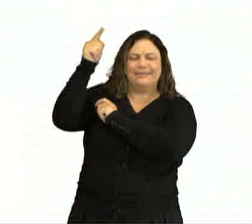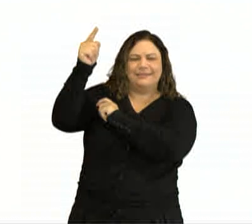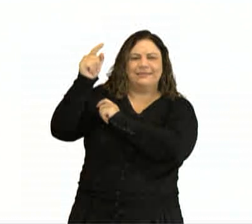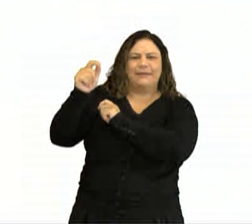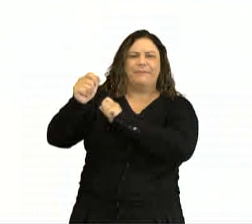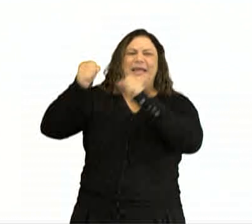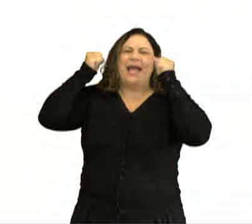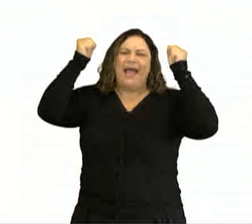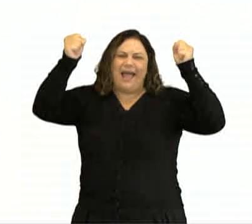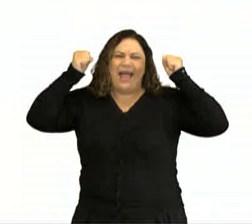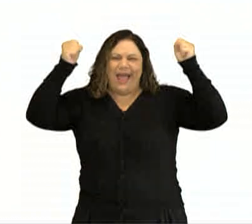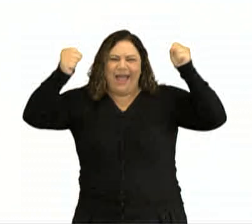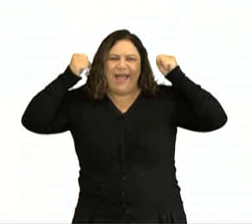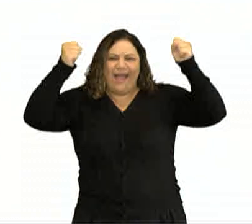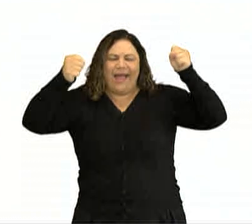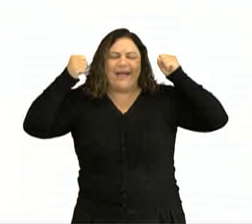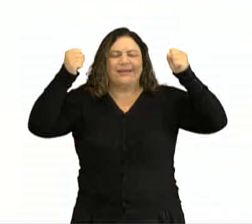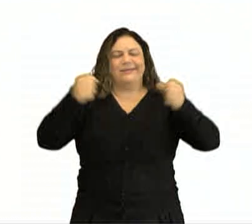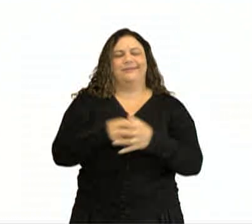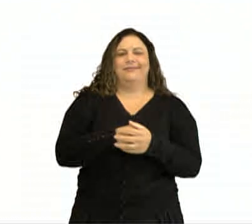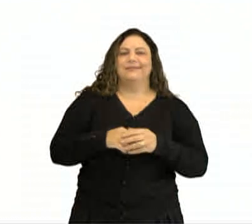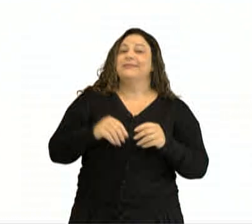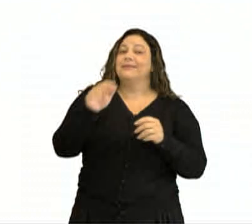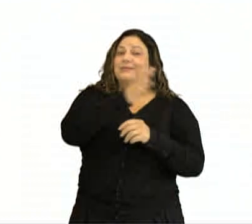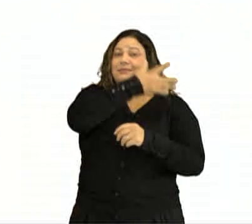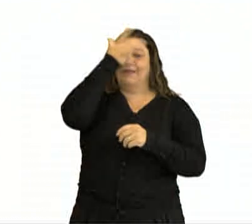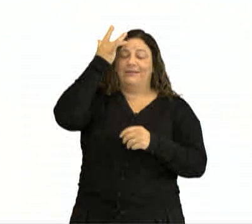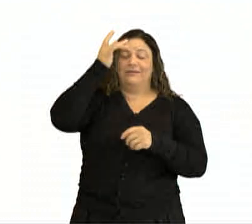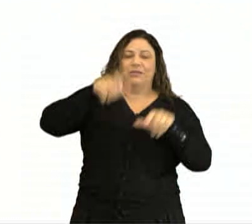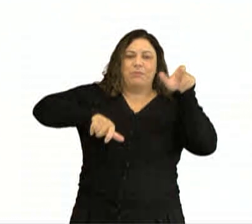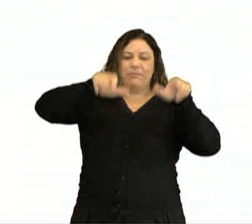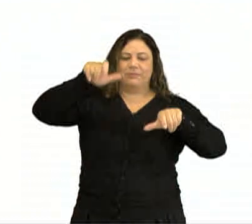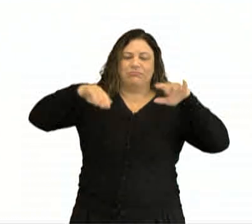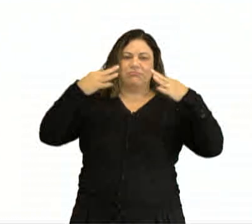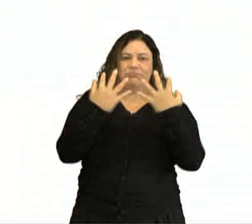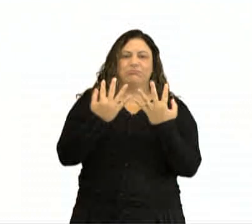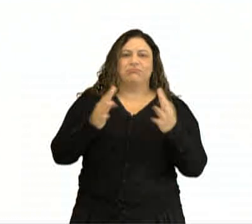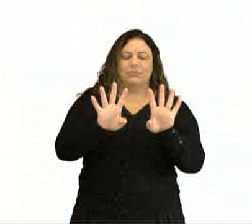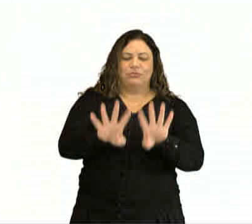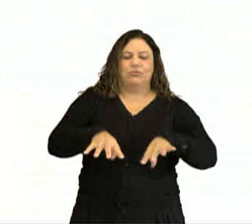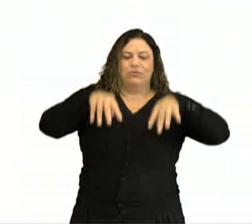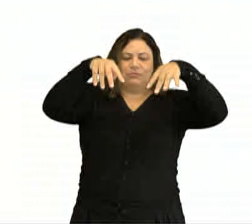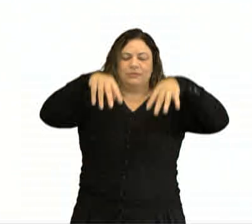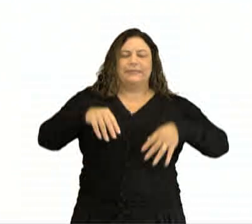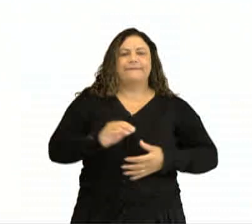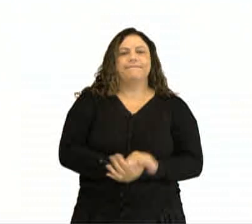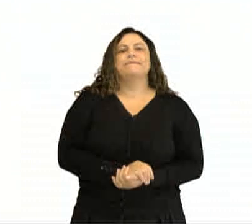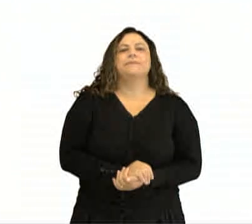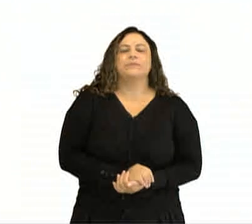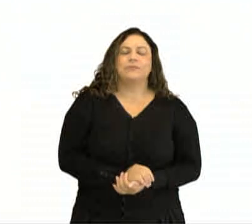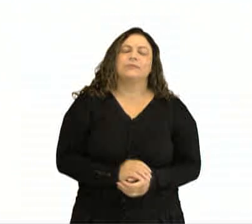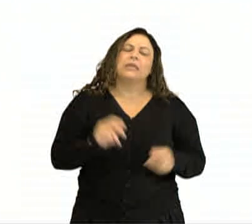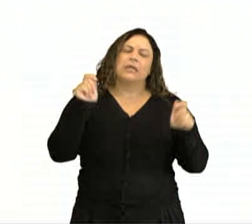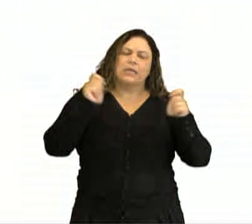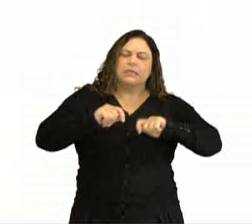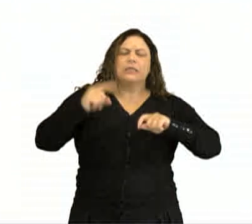usada é a personificação ou prosopopeia, pois estão sendo atribuídos